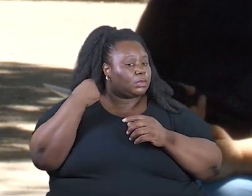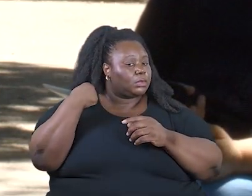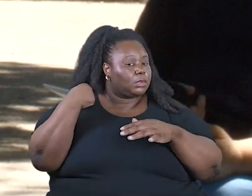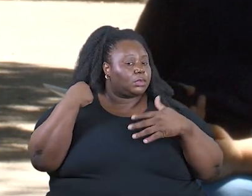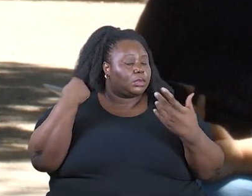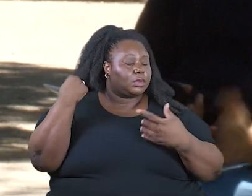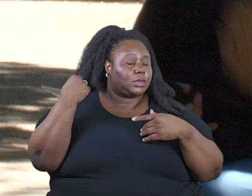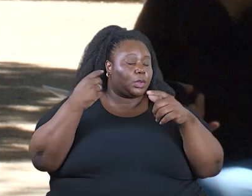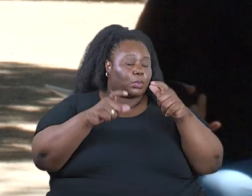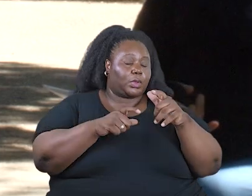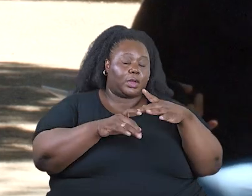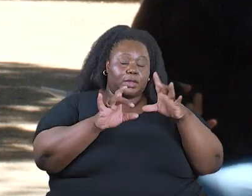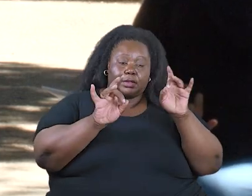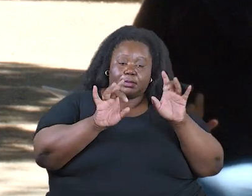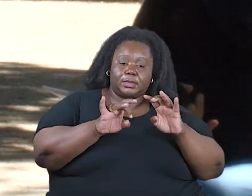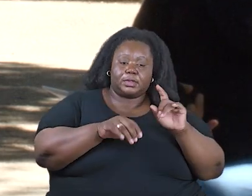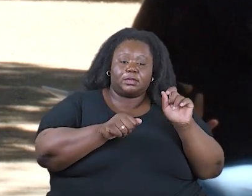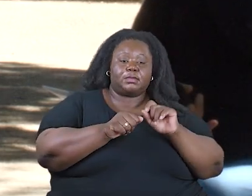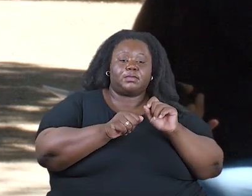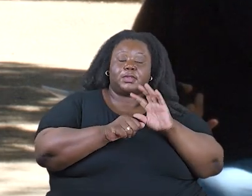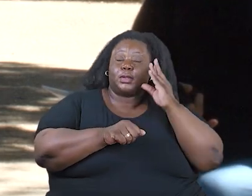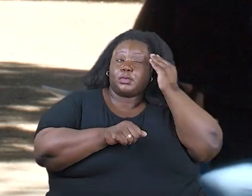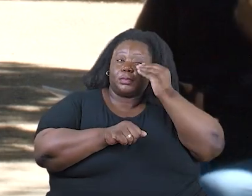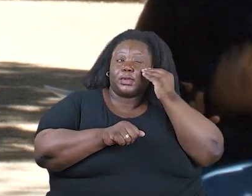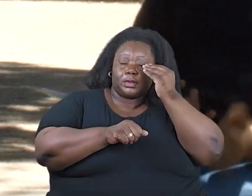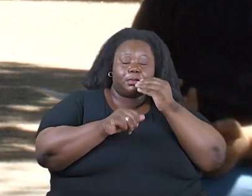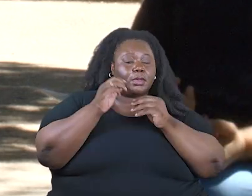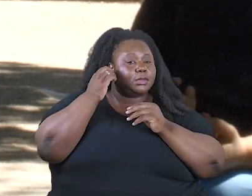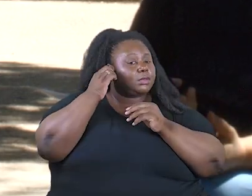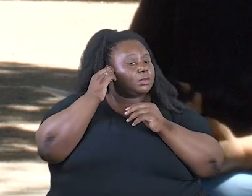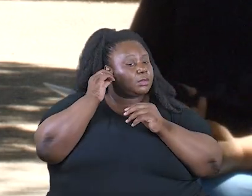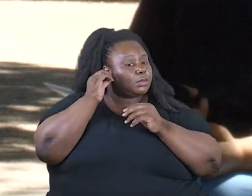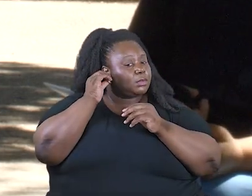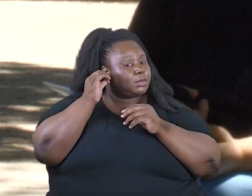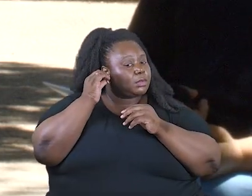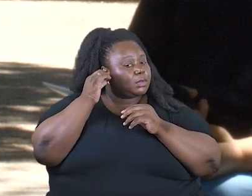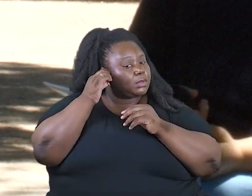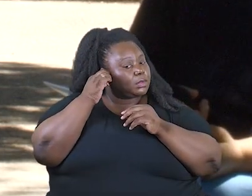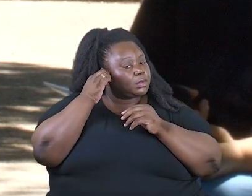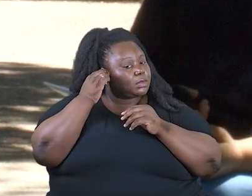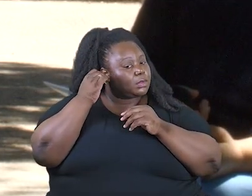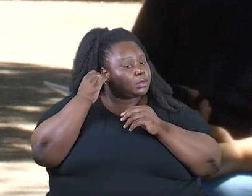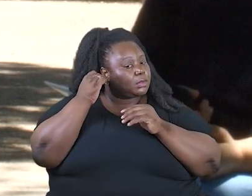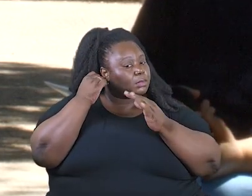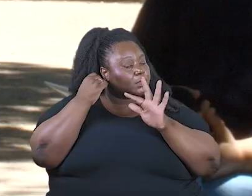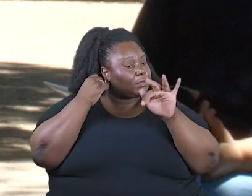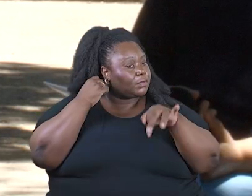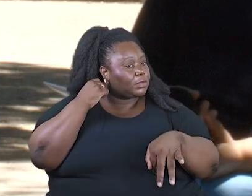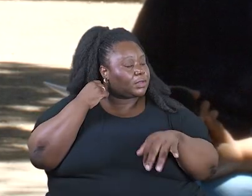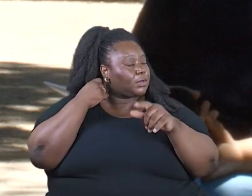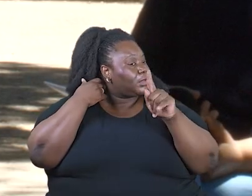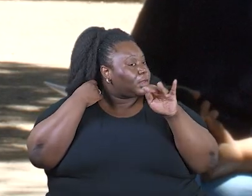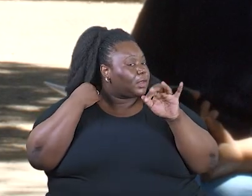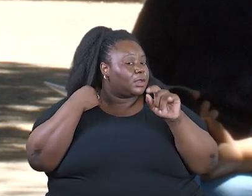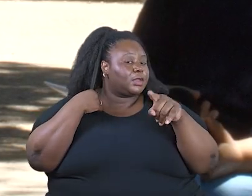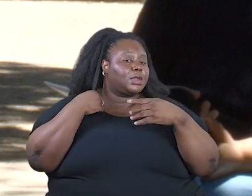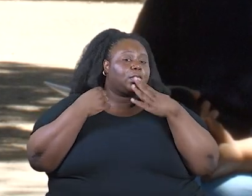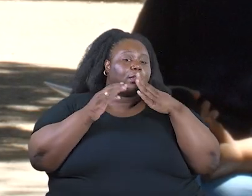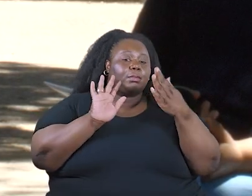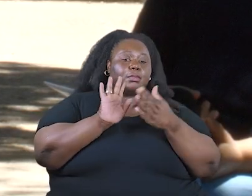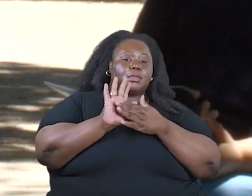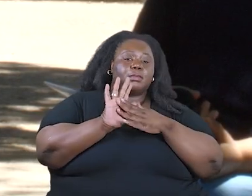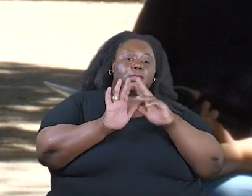de privilégio dele, ele vai fazer um experimento. Então, para encerrar as atividades da galeria, ele propõe